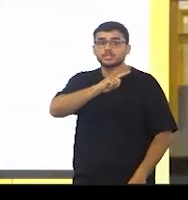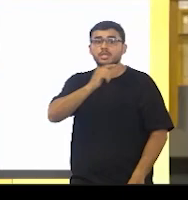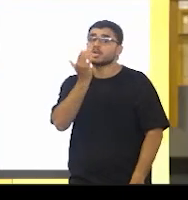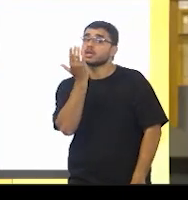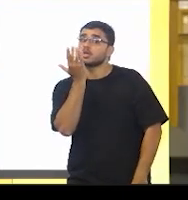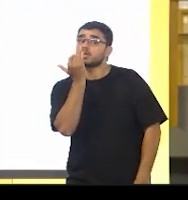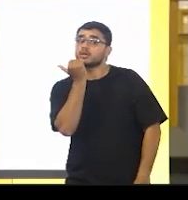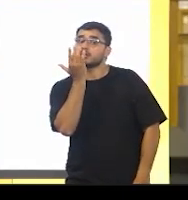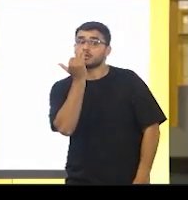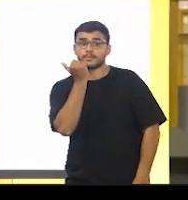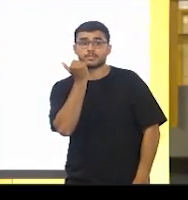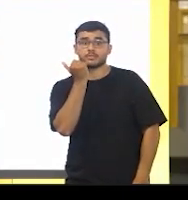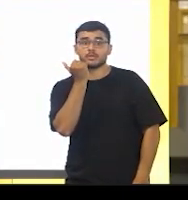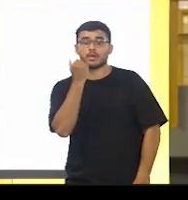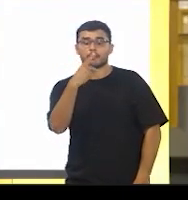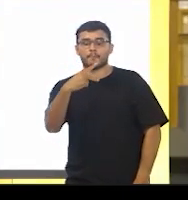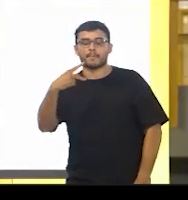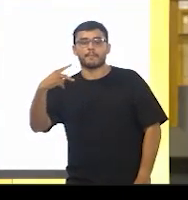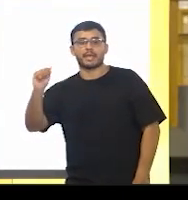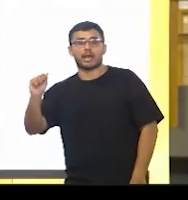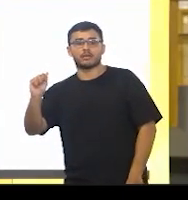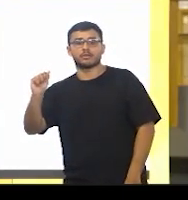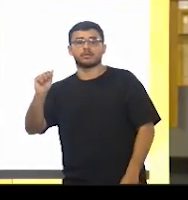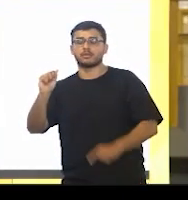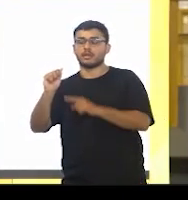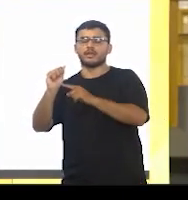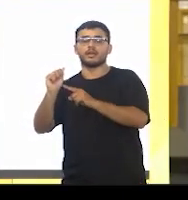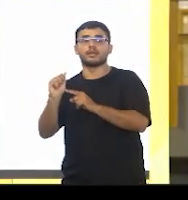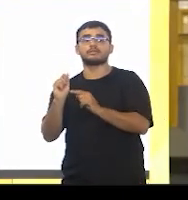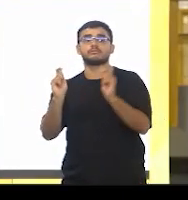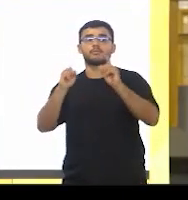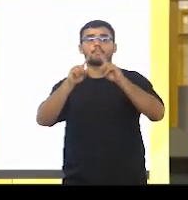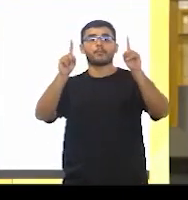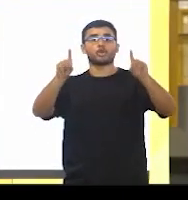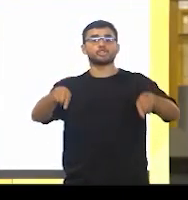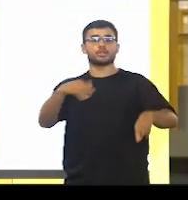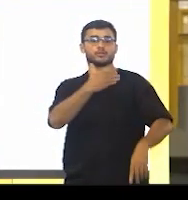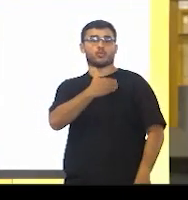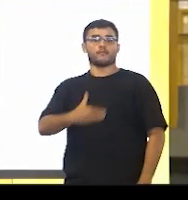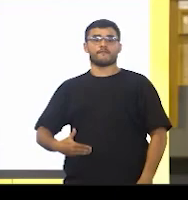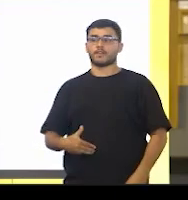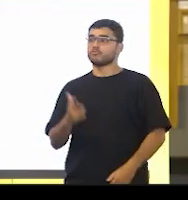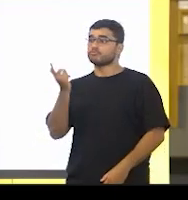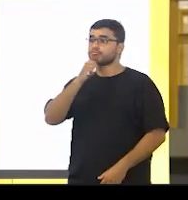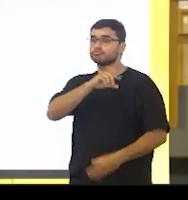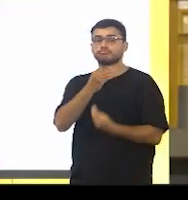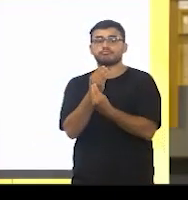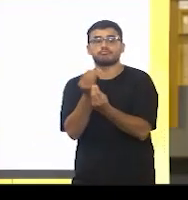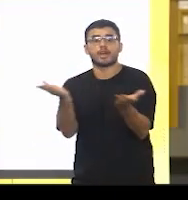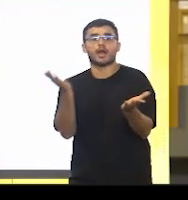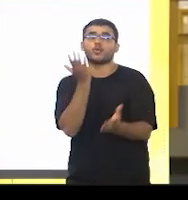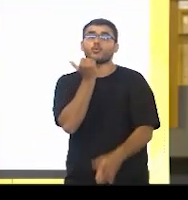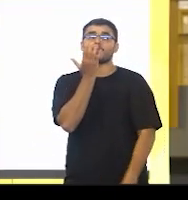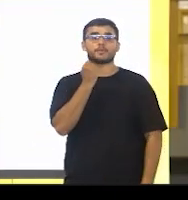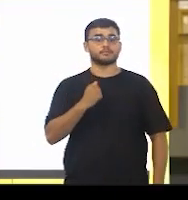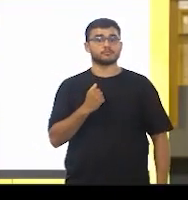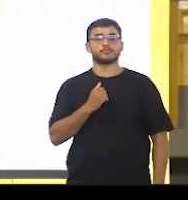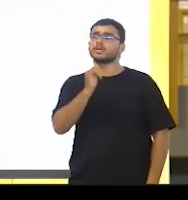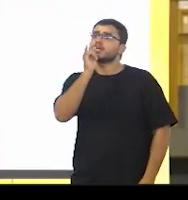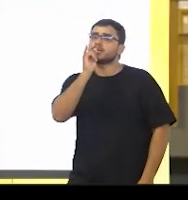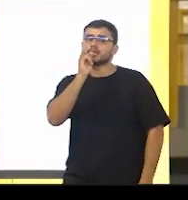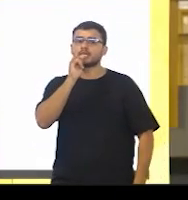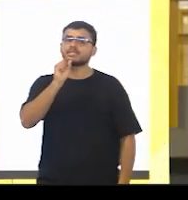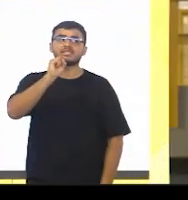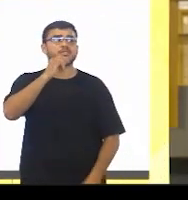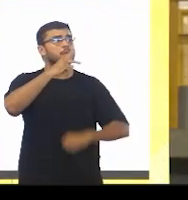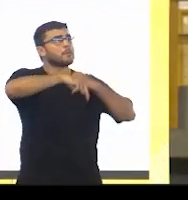habilidade conversa com você dessa maneira. Se eu estou falando de um imigrante, se eu estou falando do êxodo